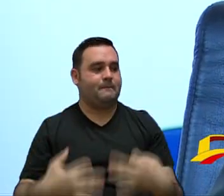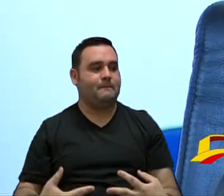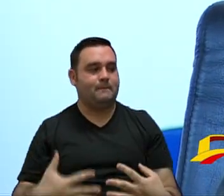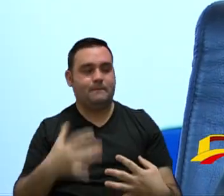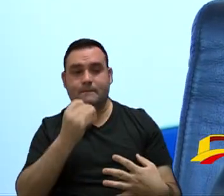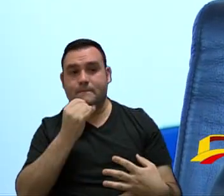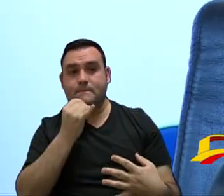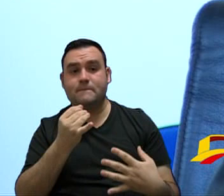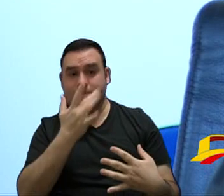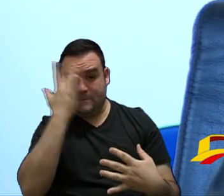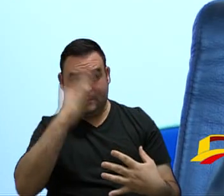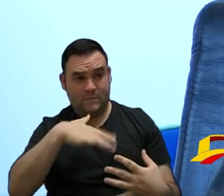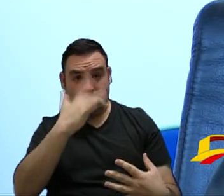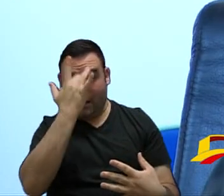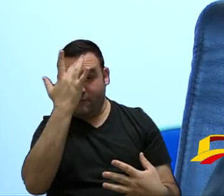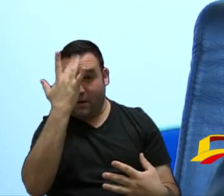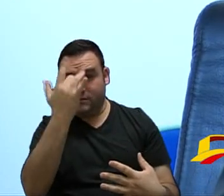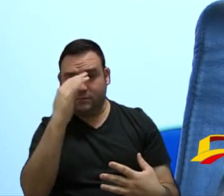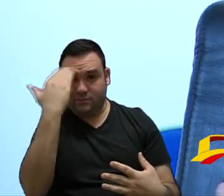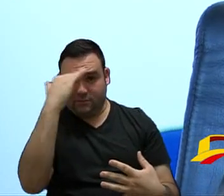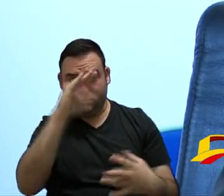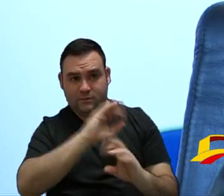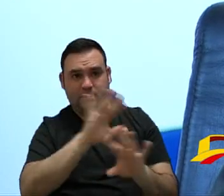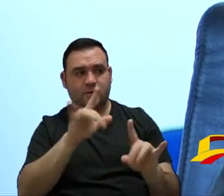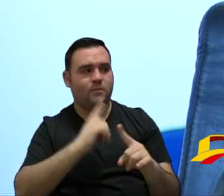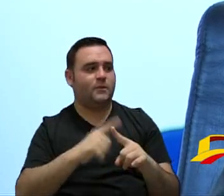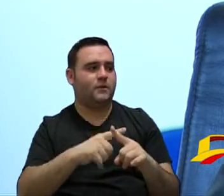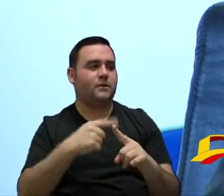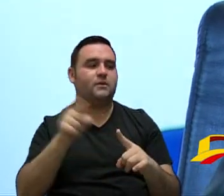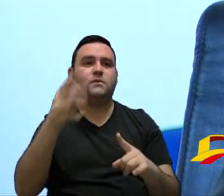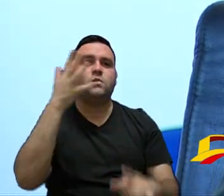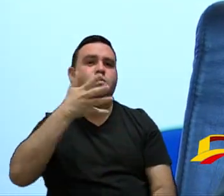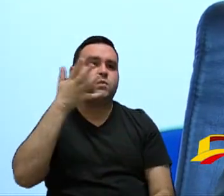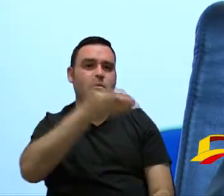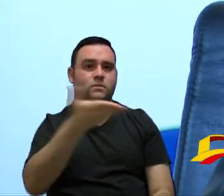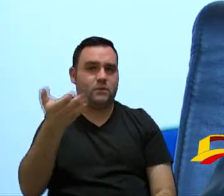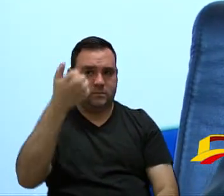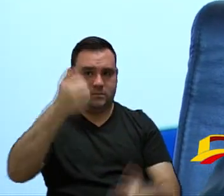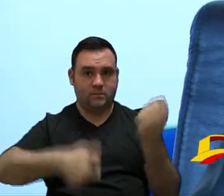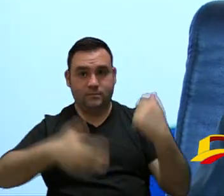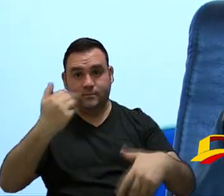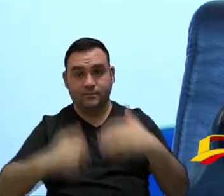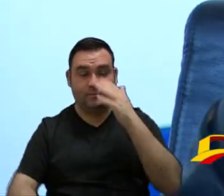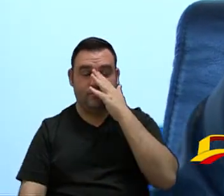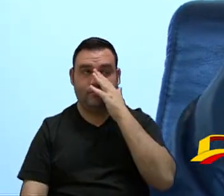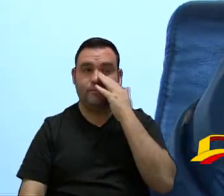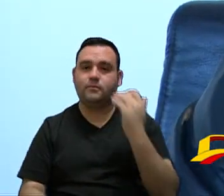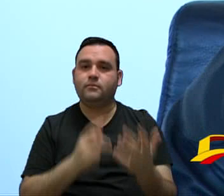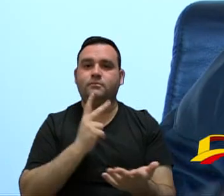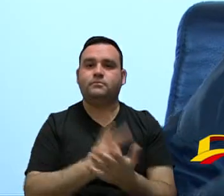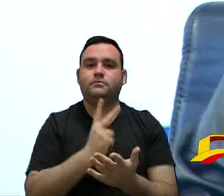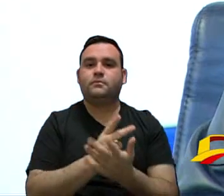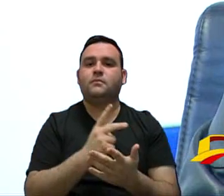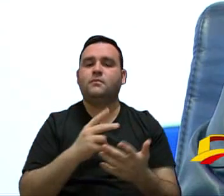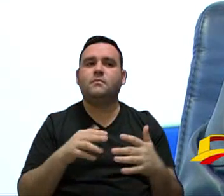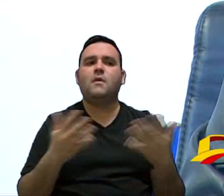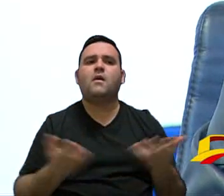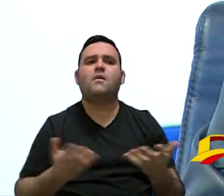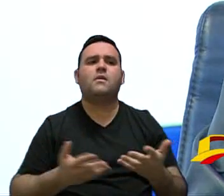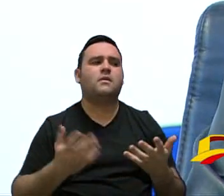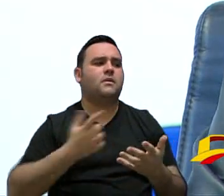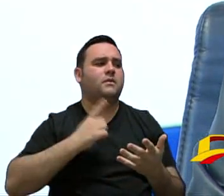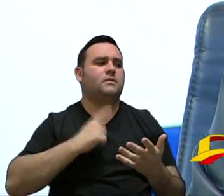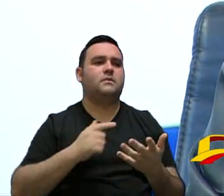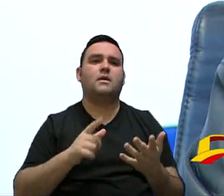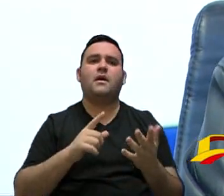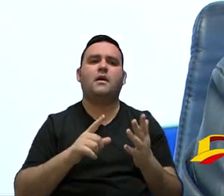explicar mais facilmente para as pessoas estão me perguntando que você que fica na palavra de vocês ainda que vocês enfatizamos o porquê da